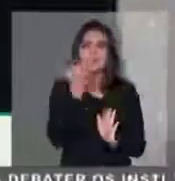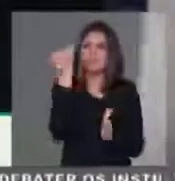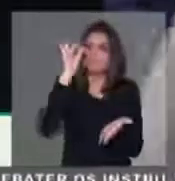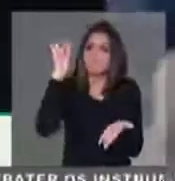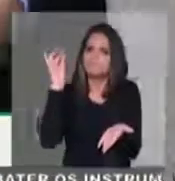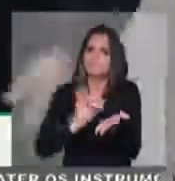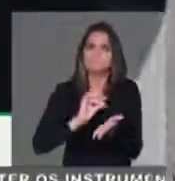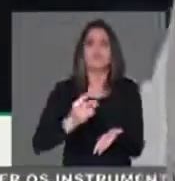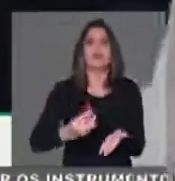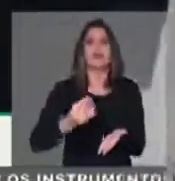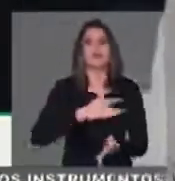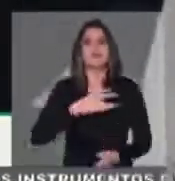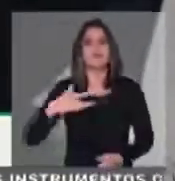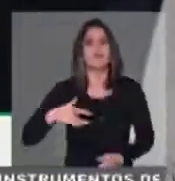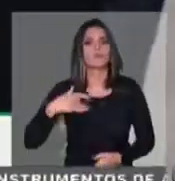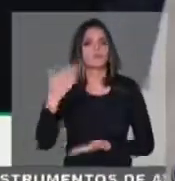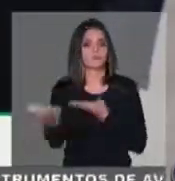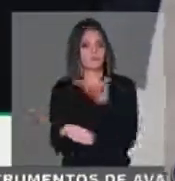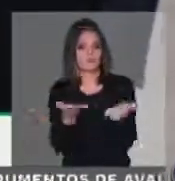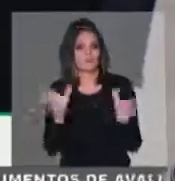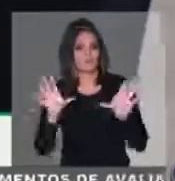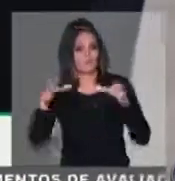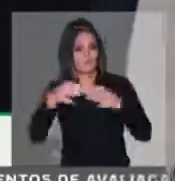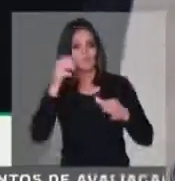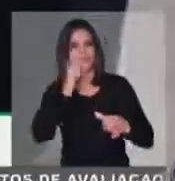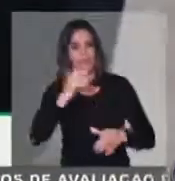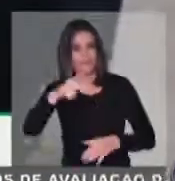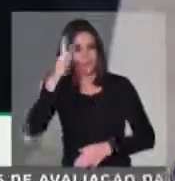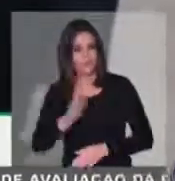efetiva a saúde das mulheres no brasil é favorável